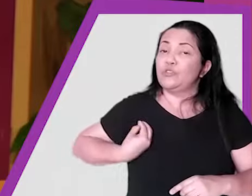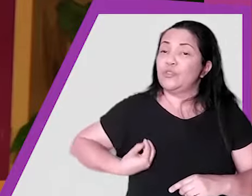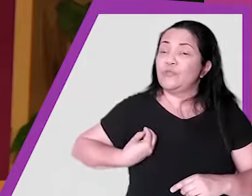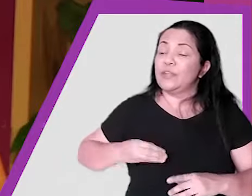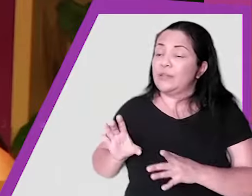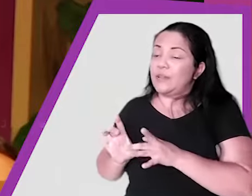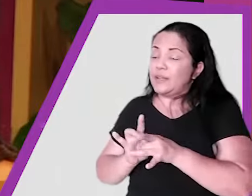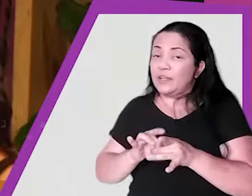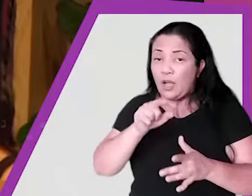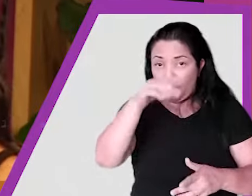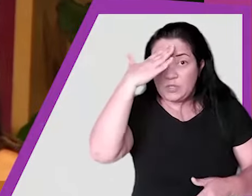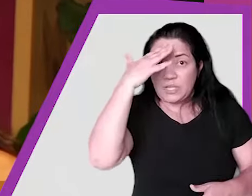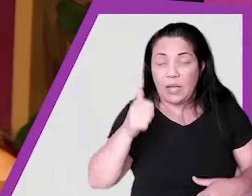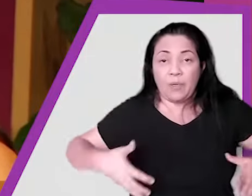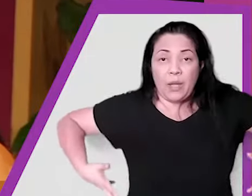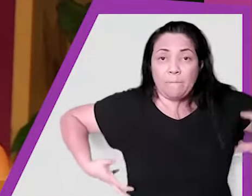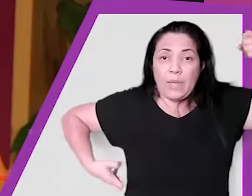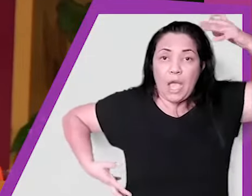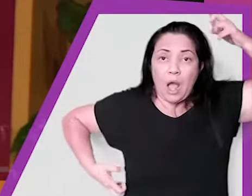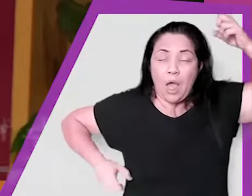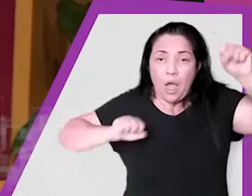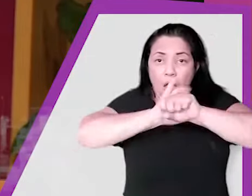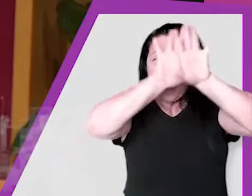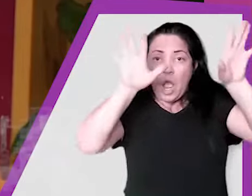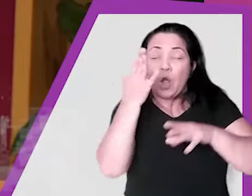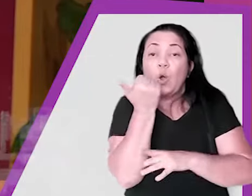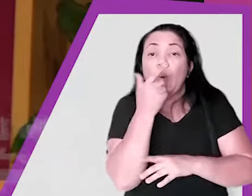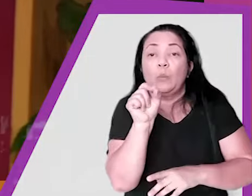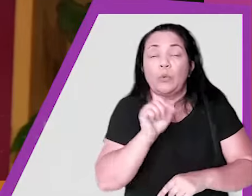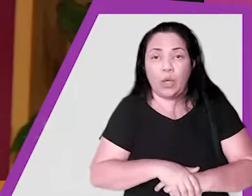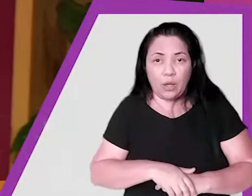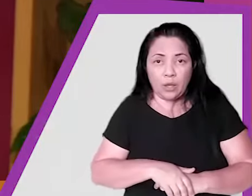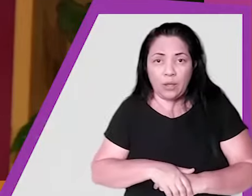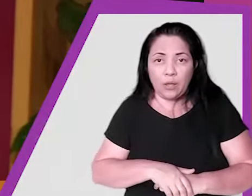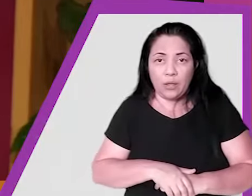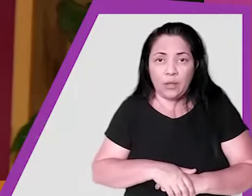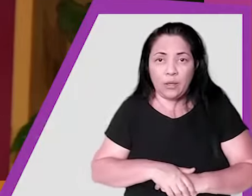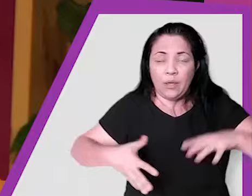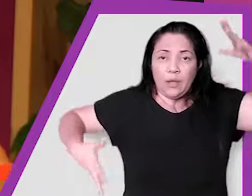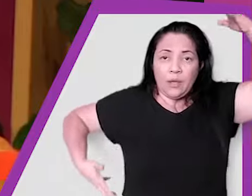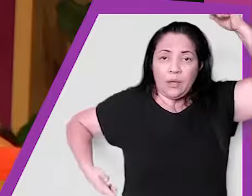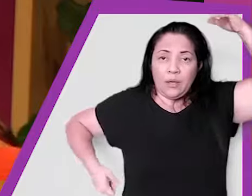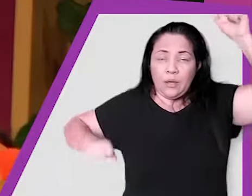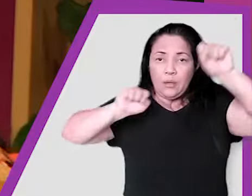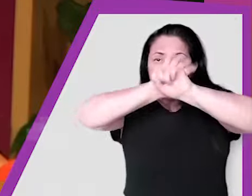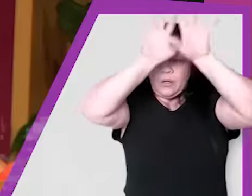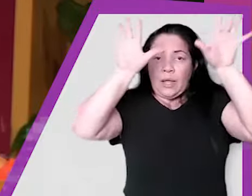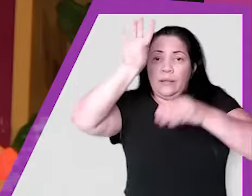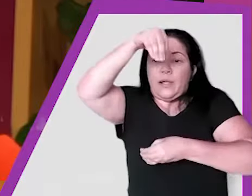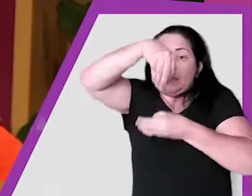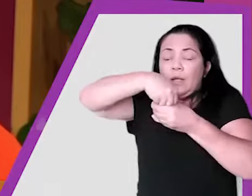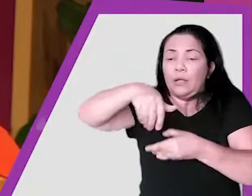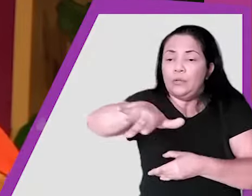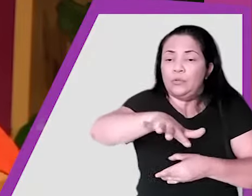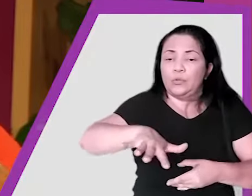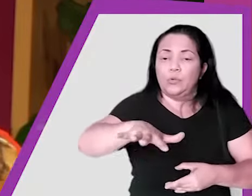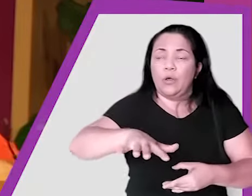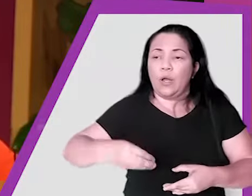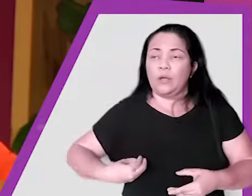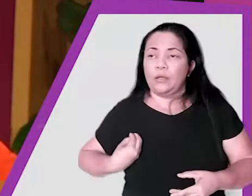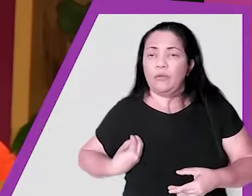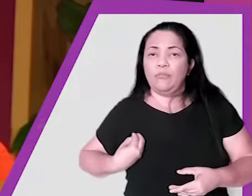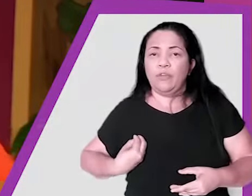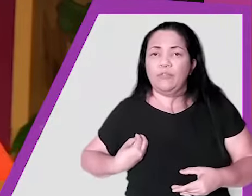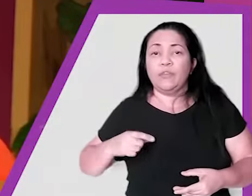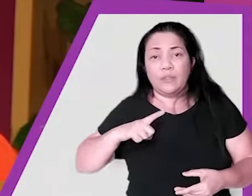né? Então, tipo assim, você sabe o que o mico come? Você sabe como é que ele está inserido em